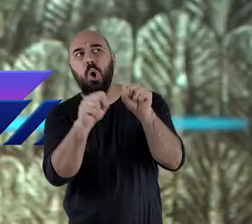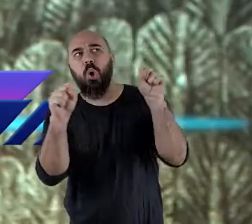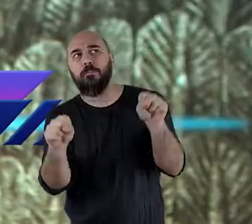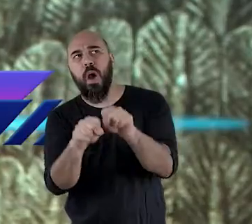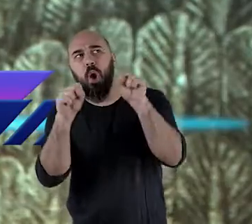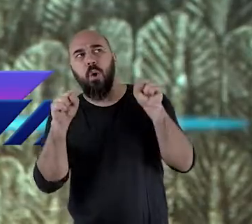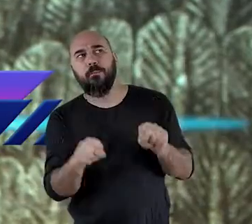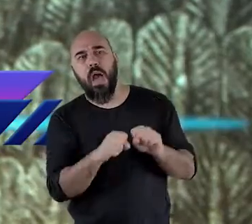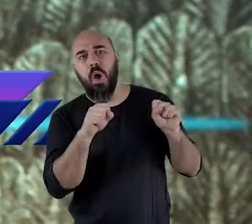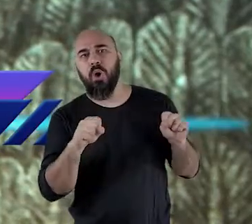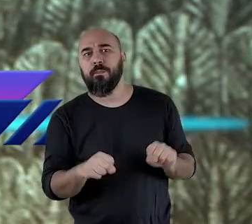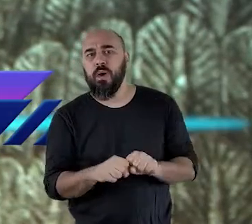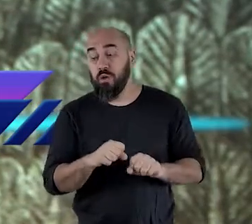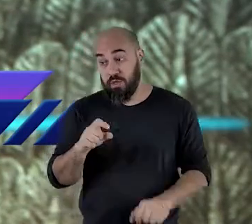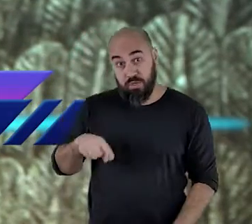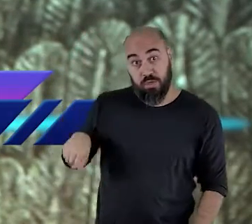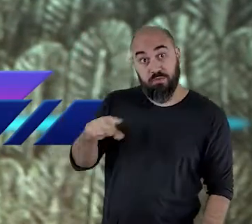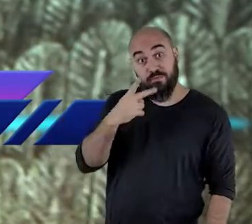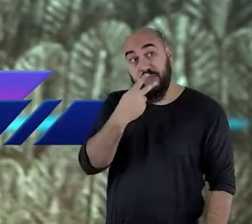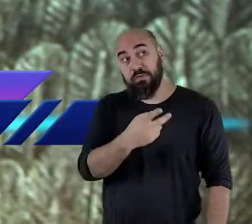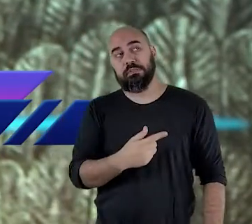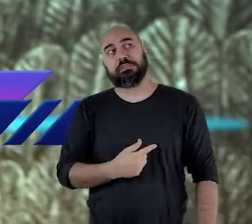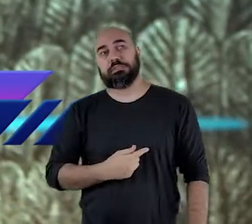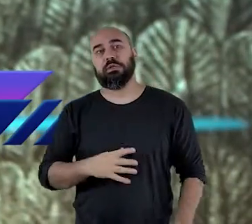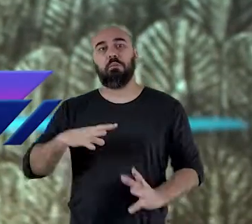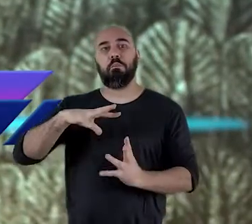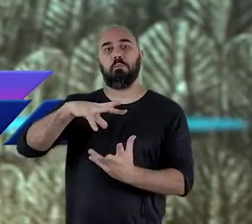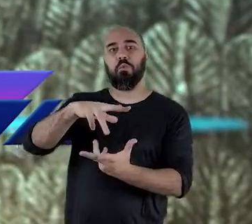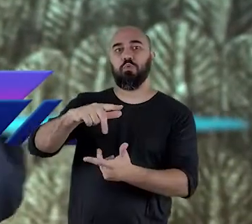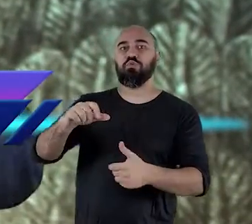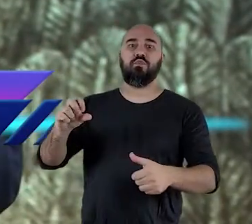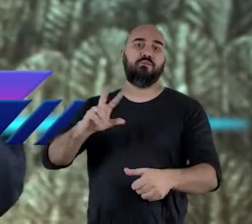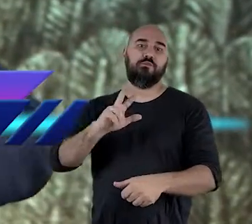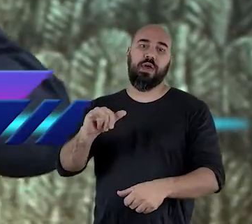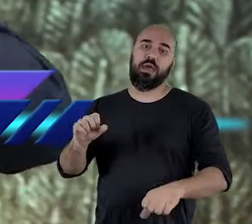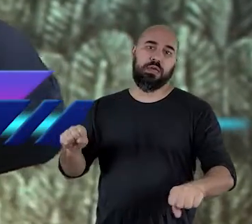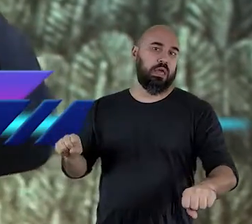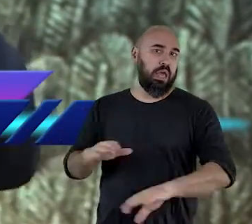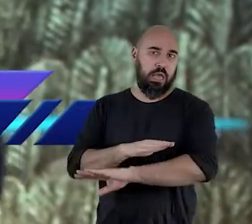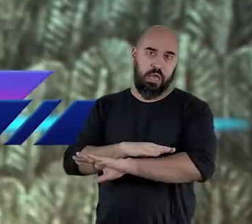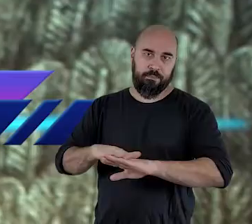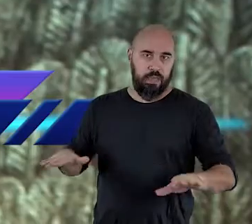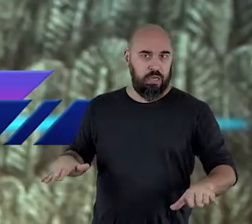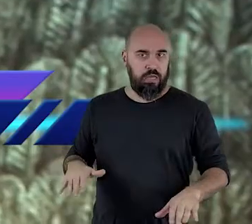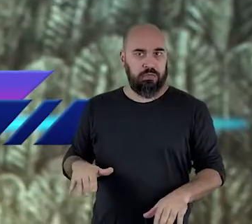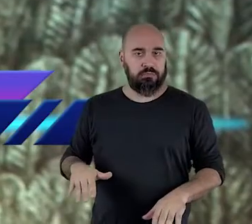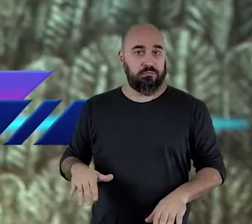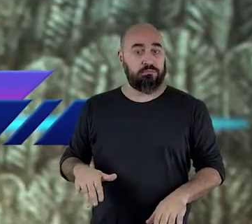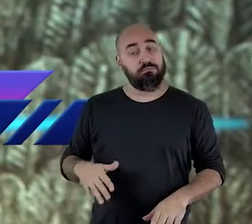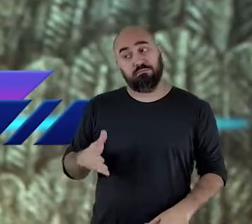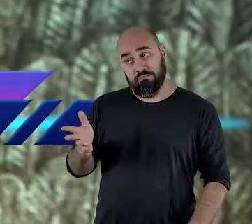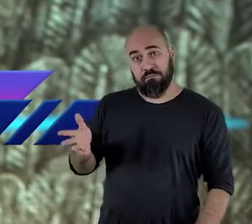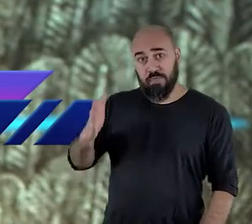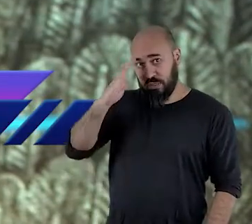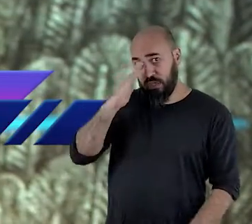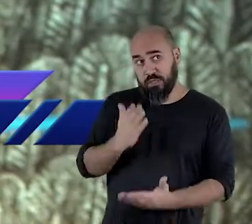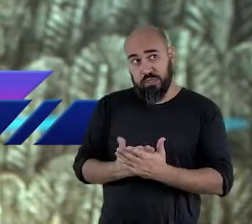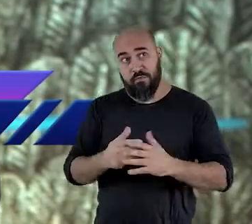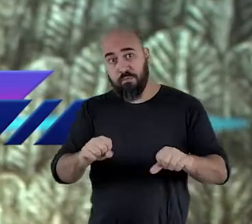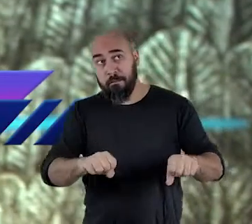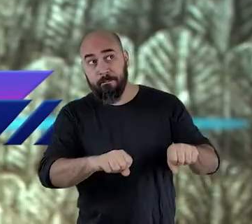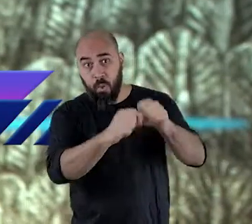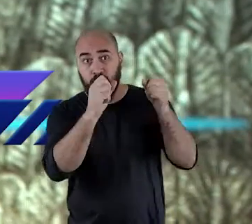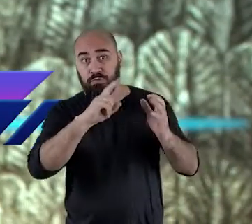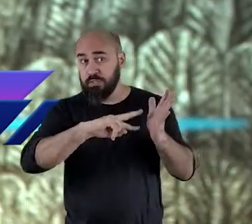sobre o fim do mundo, porque eles acreditavam que um mundo sem templo era um mundo que não existiria mais. Então, Jesus,